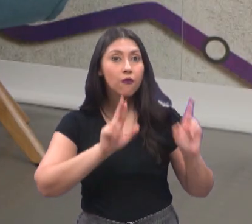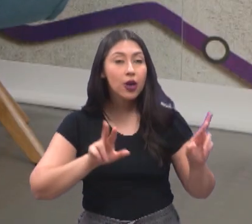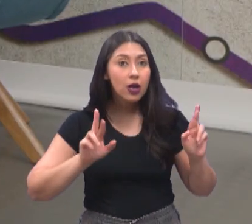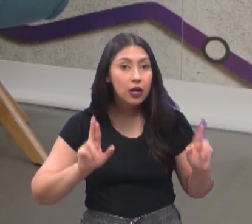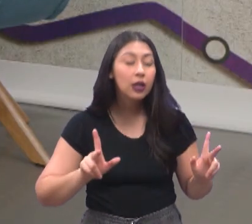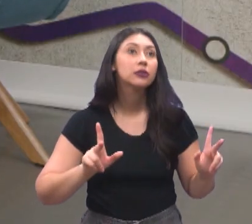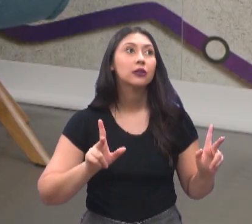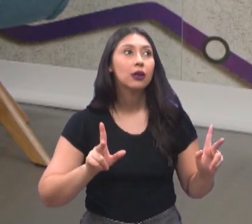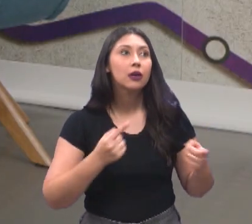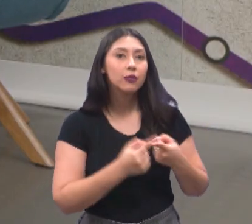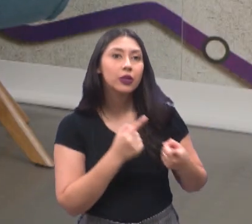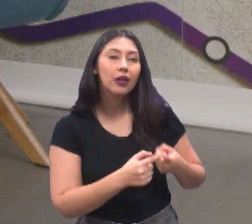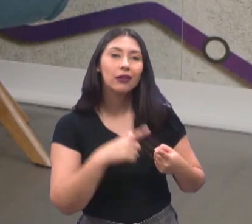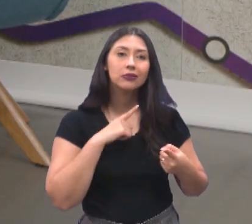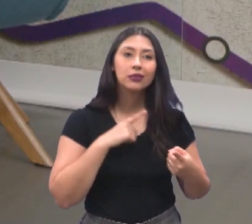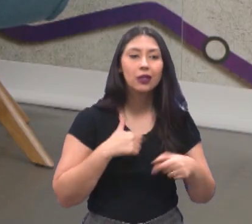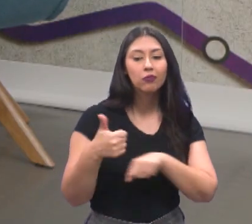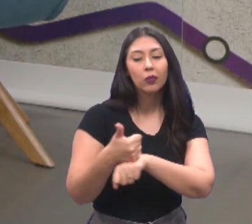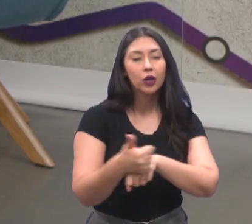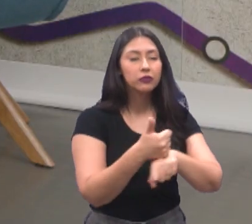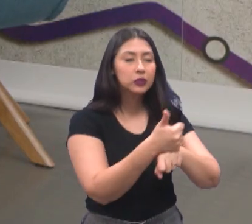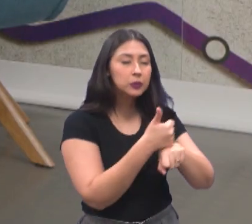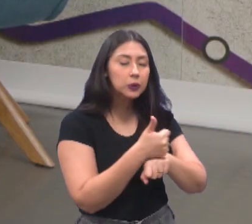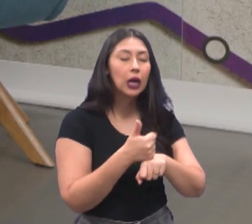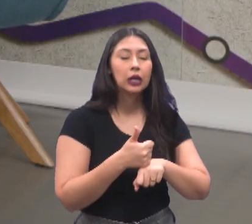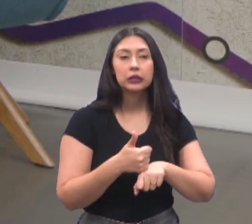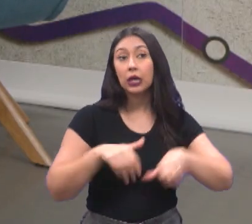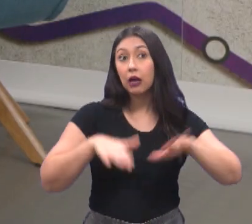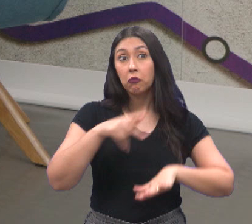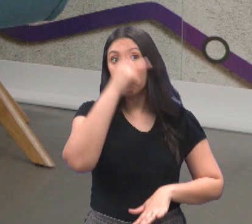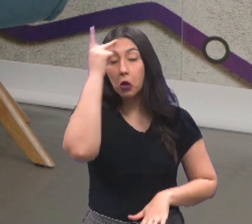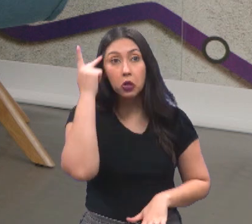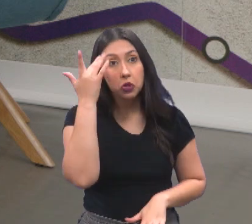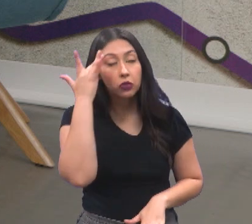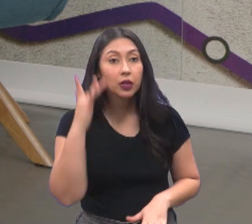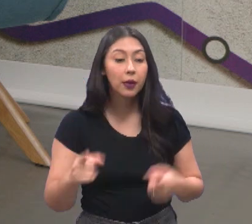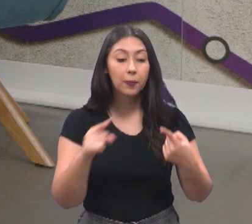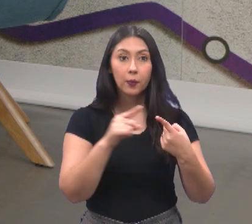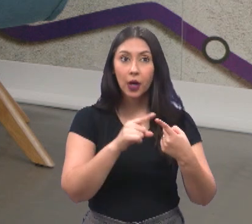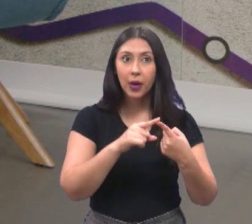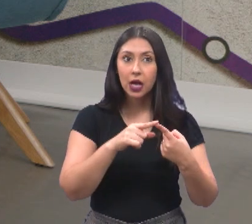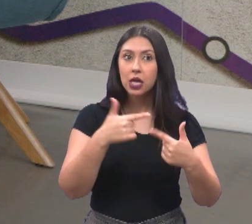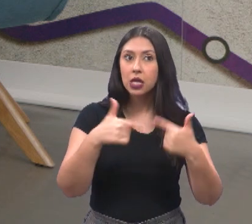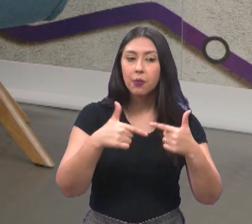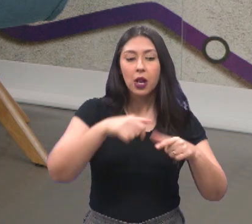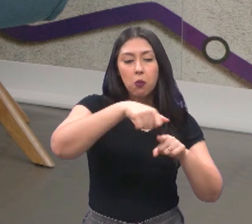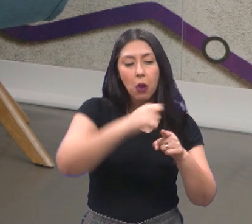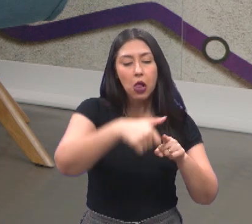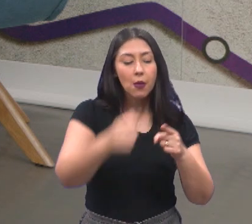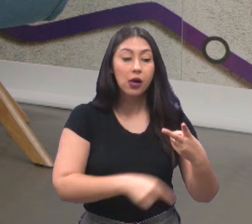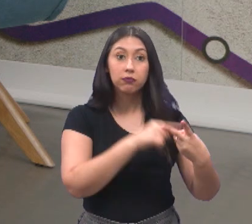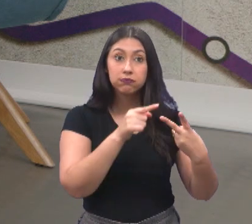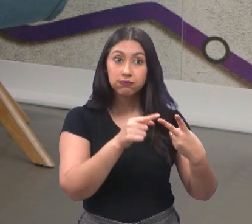acabar falando dessas profissões, para quem ainda não conhece. Então, qual a diferença entre ourives, joalheiro e